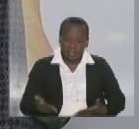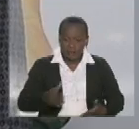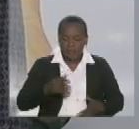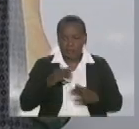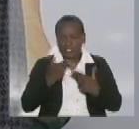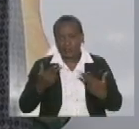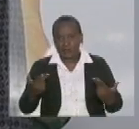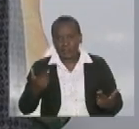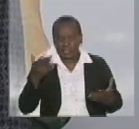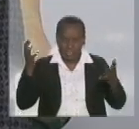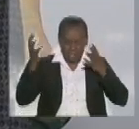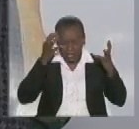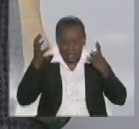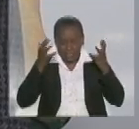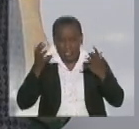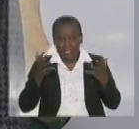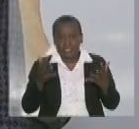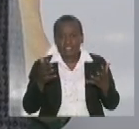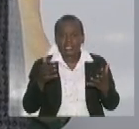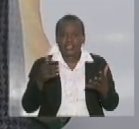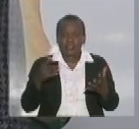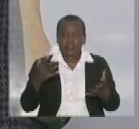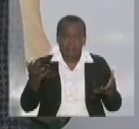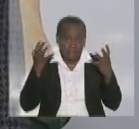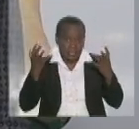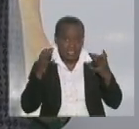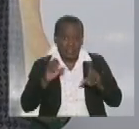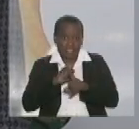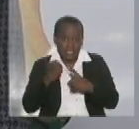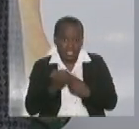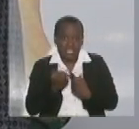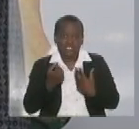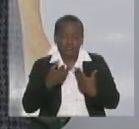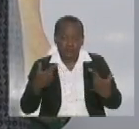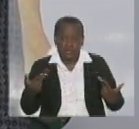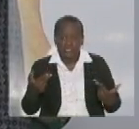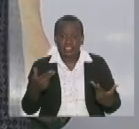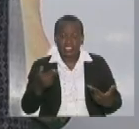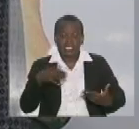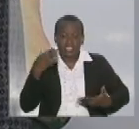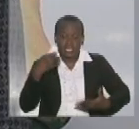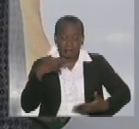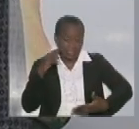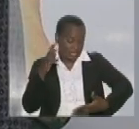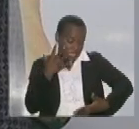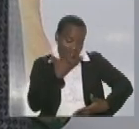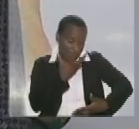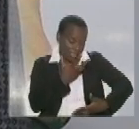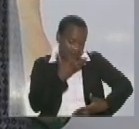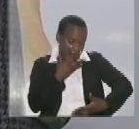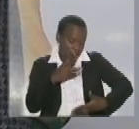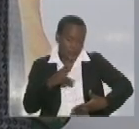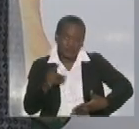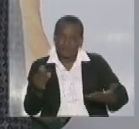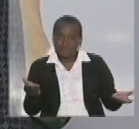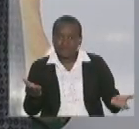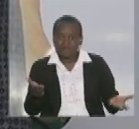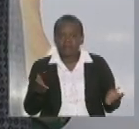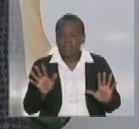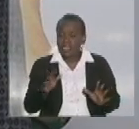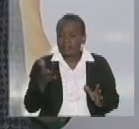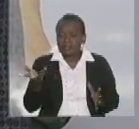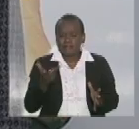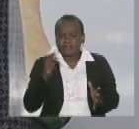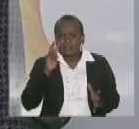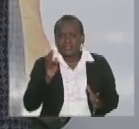do tempo, com tanta coisa na nossa cabeça, enfim, na pressão da sociedade, etc., dos pais, esse encantamento vai se perdendo. E é